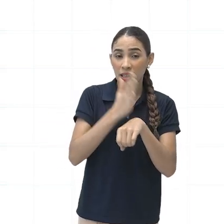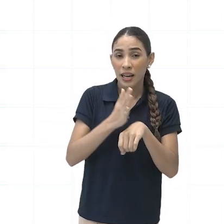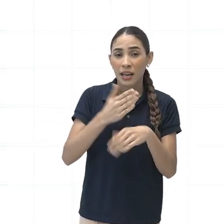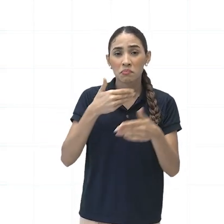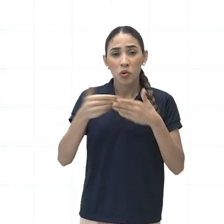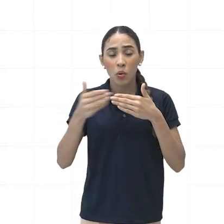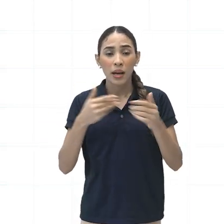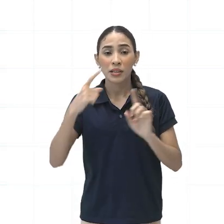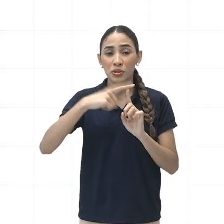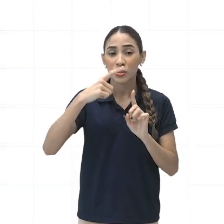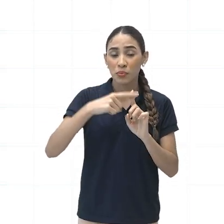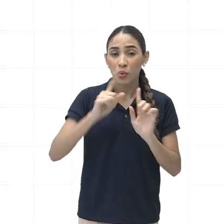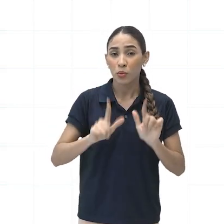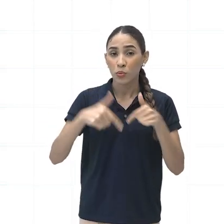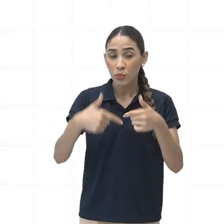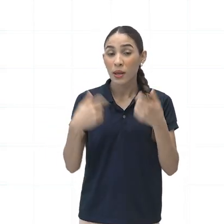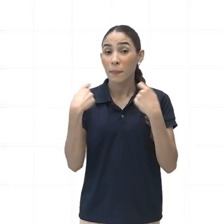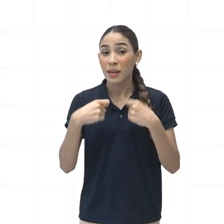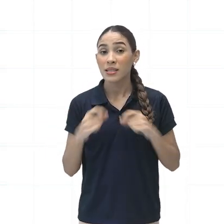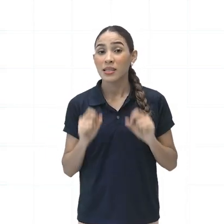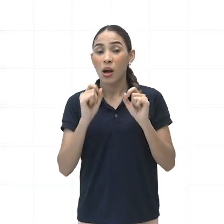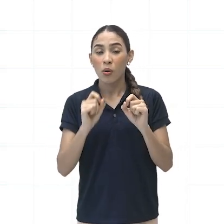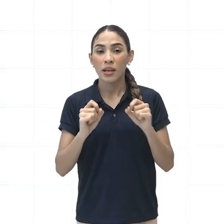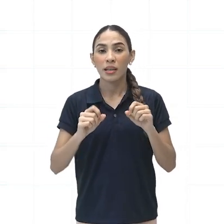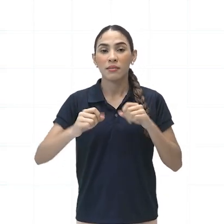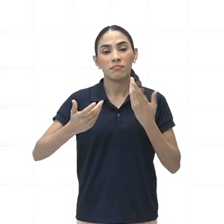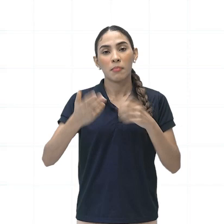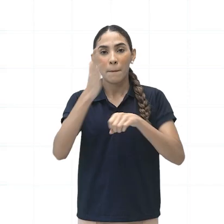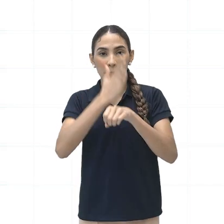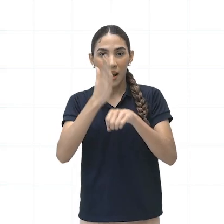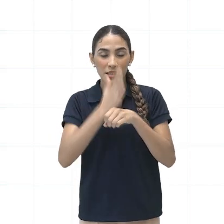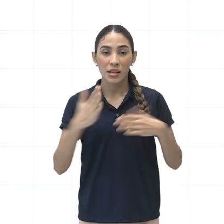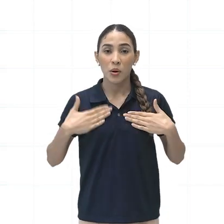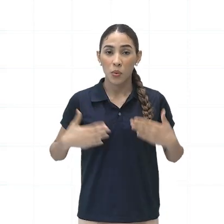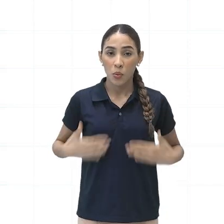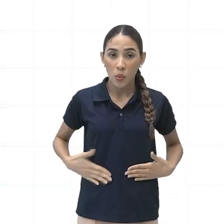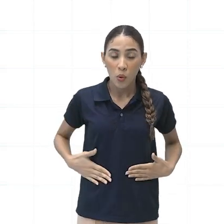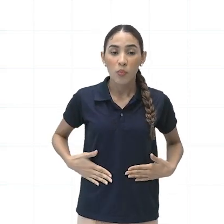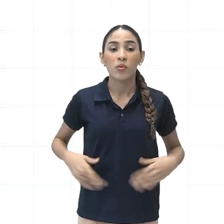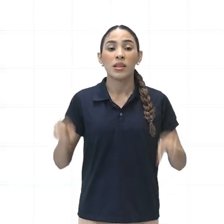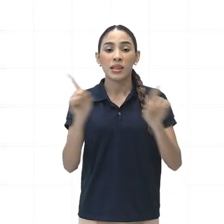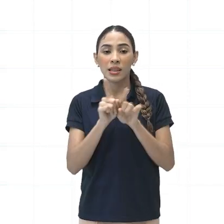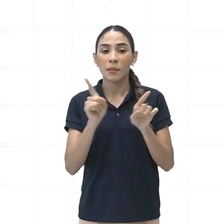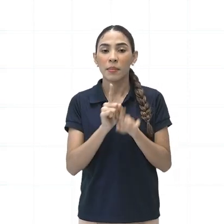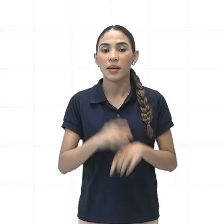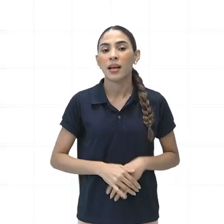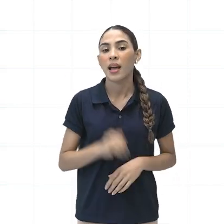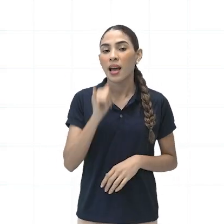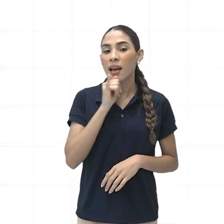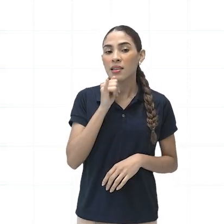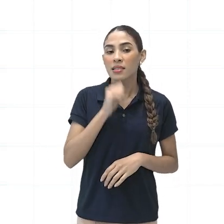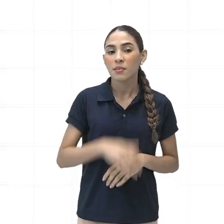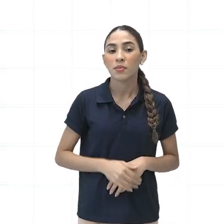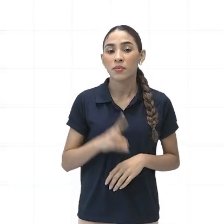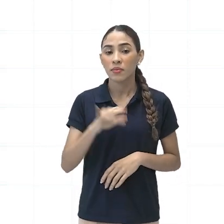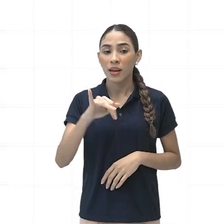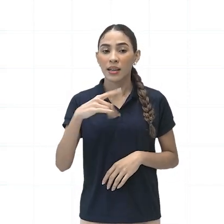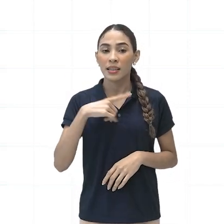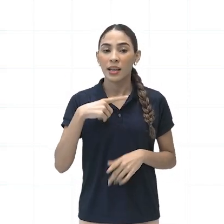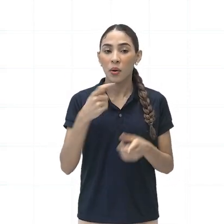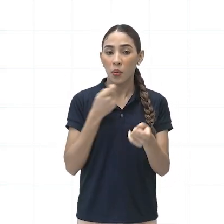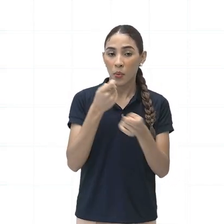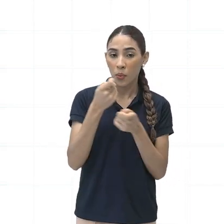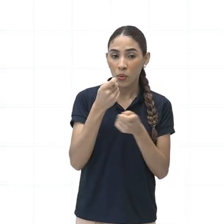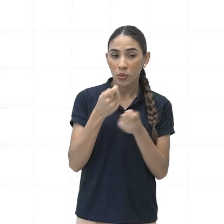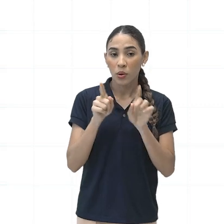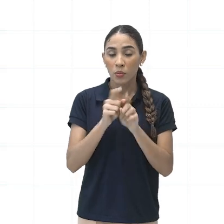de luta, nós precisamos preparar o nosso corpo. Além do aumento da flexibilidade, nós vamos ter um controle